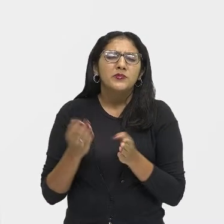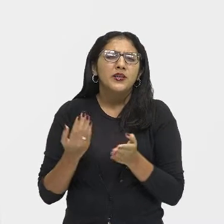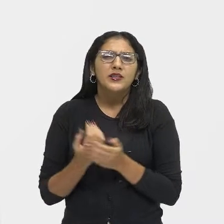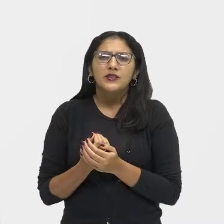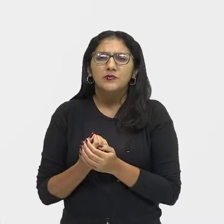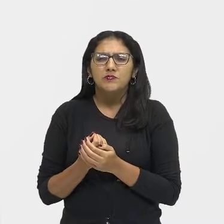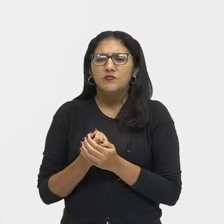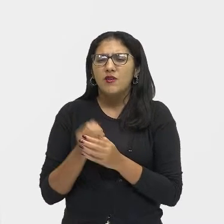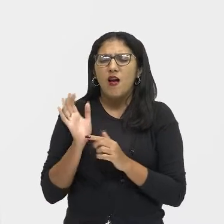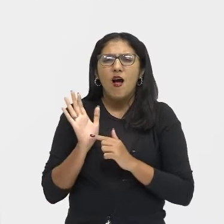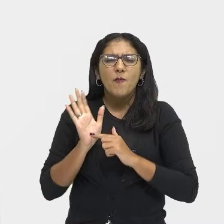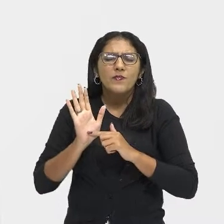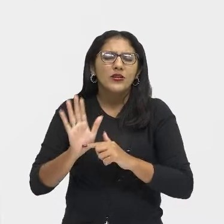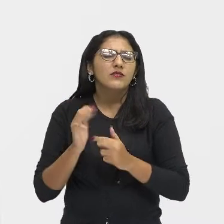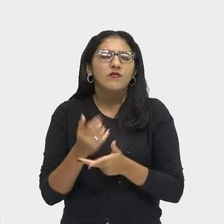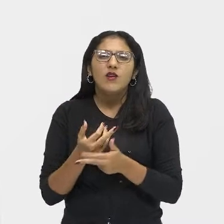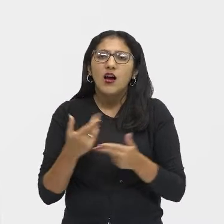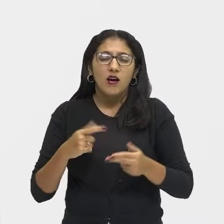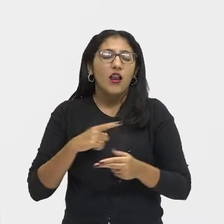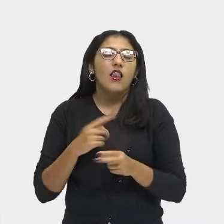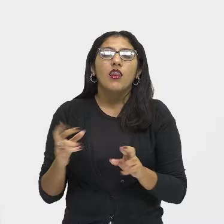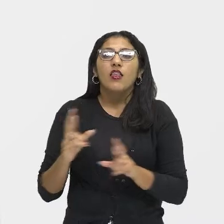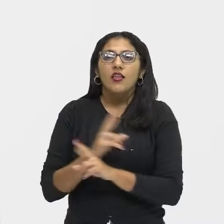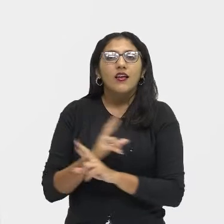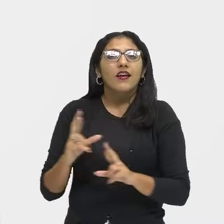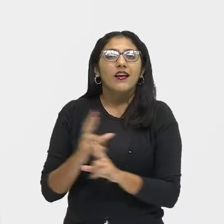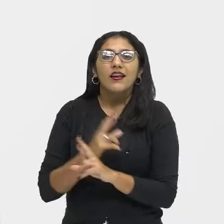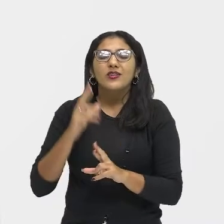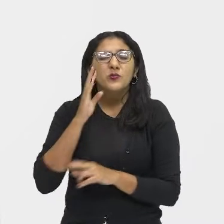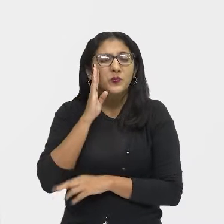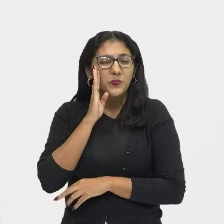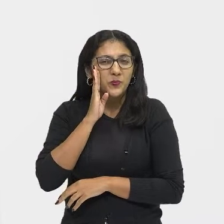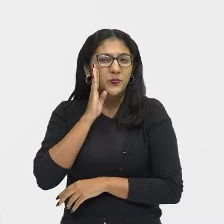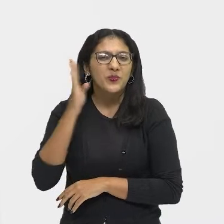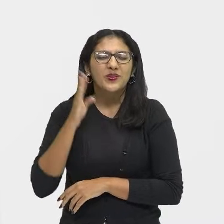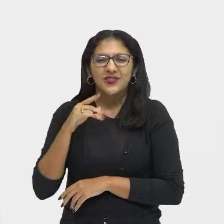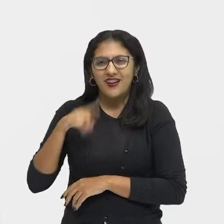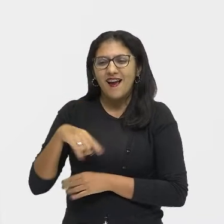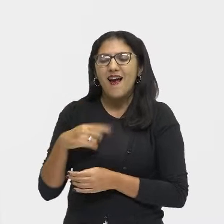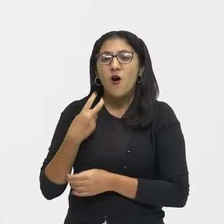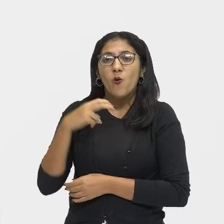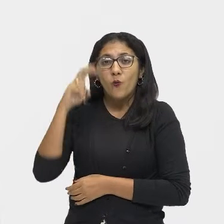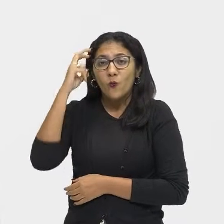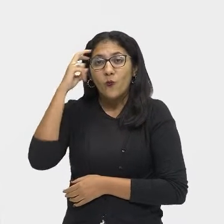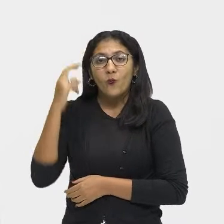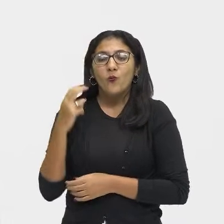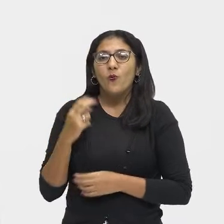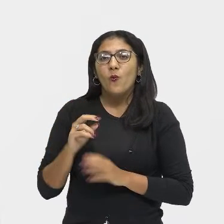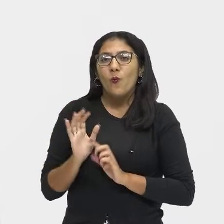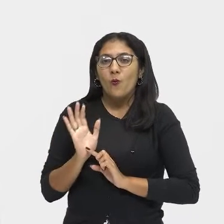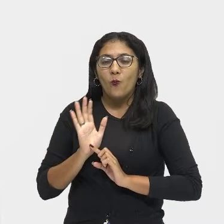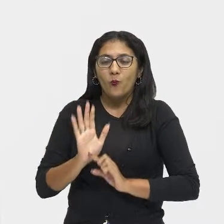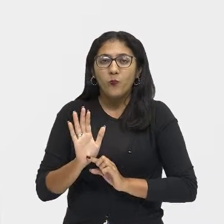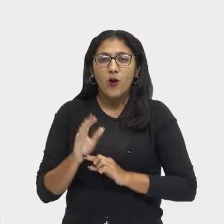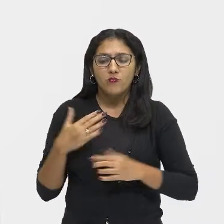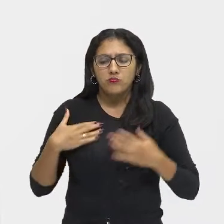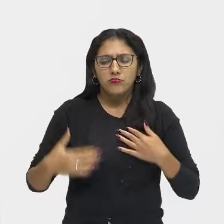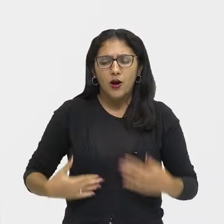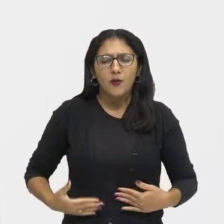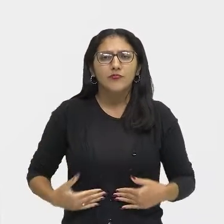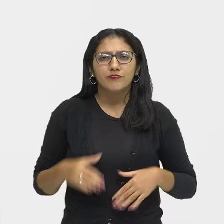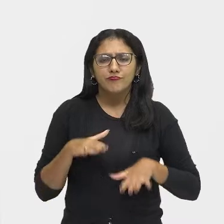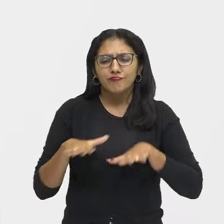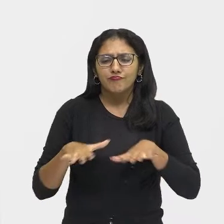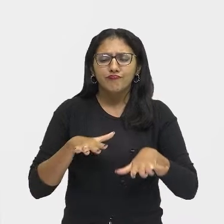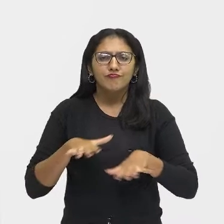mensagens. Então, tudo isso está relacionado a essa manifestação da cultura corporal, às atividades